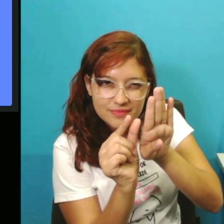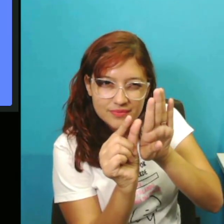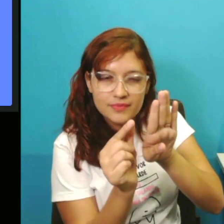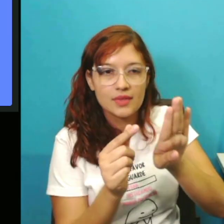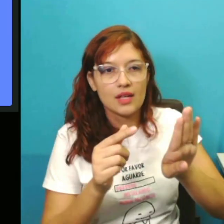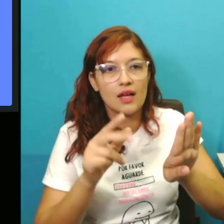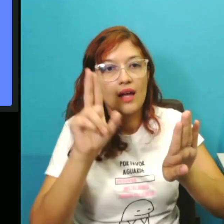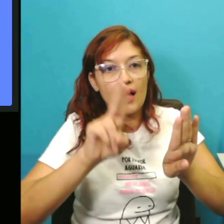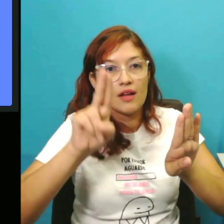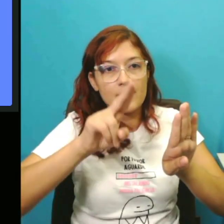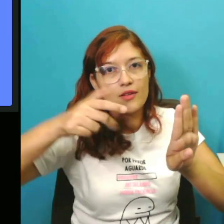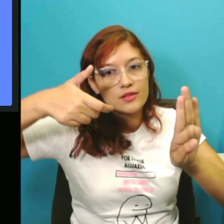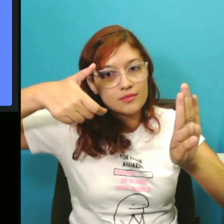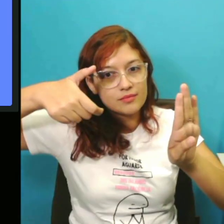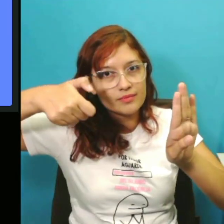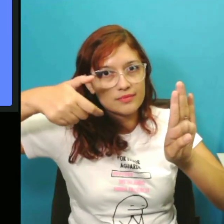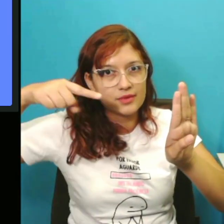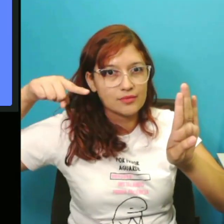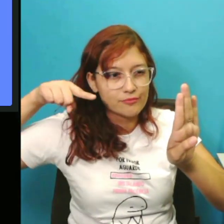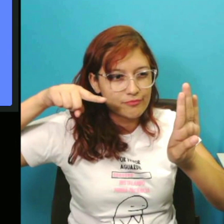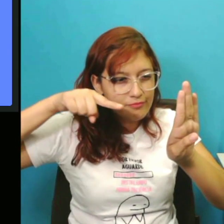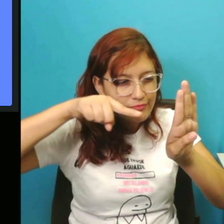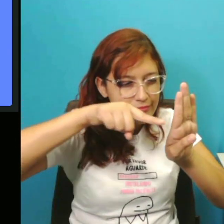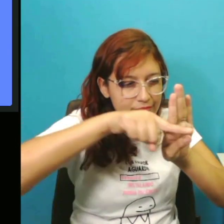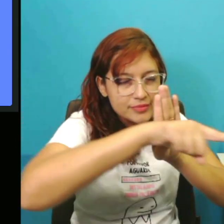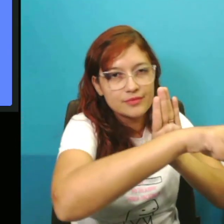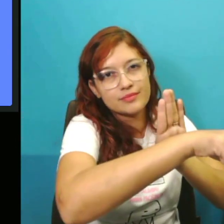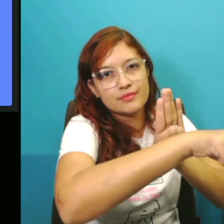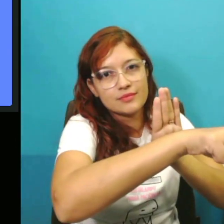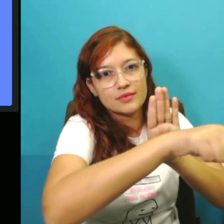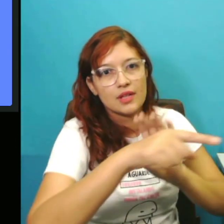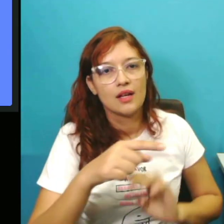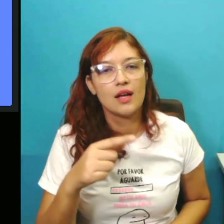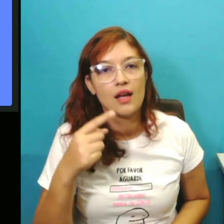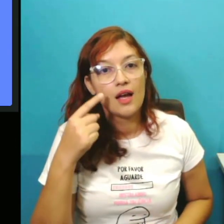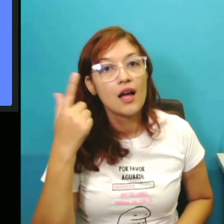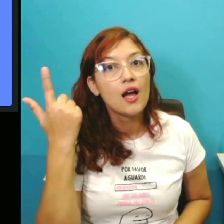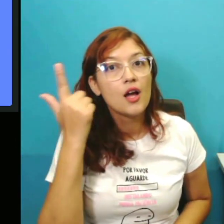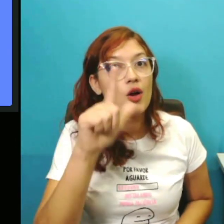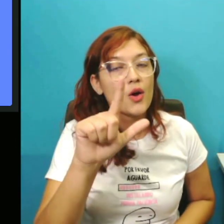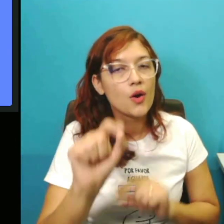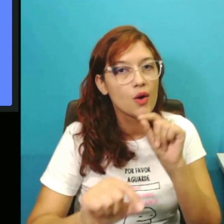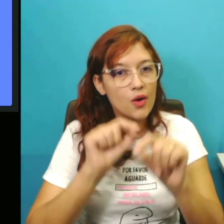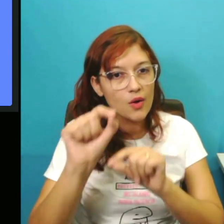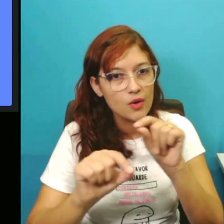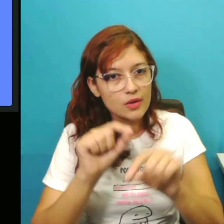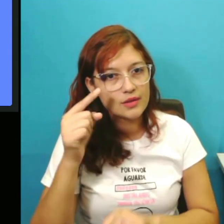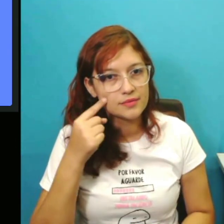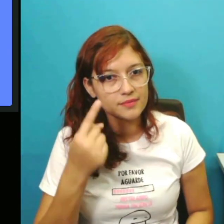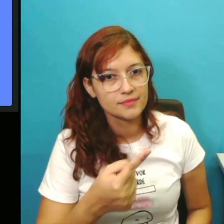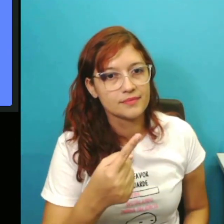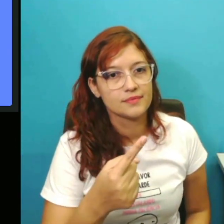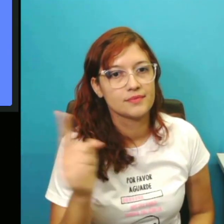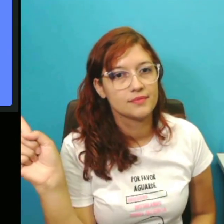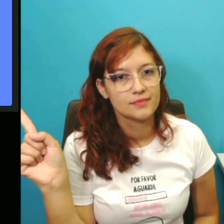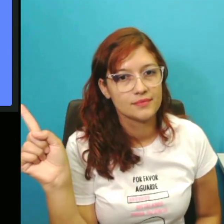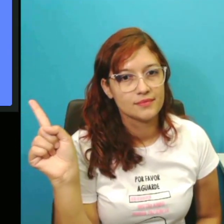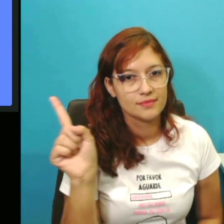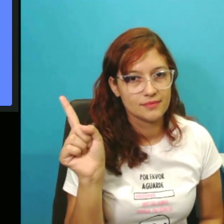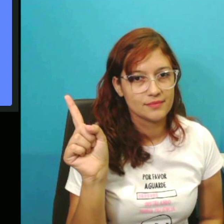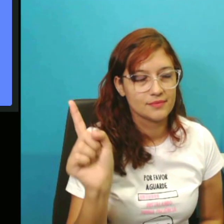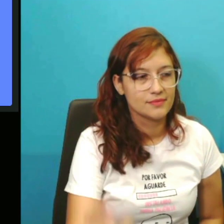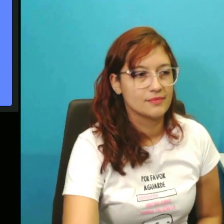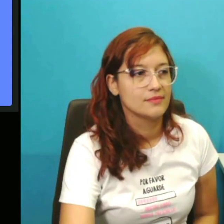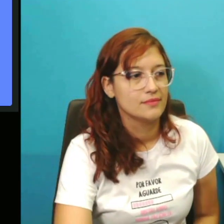uma fenda mínima, e incidir o laser entre essas lâminas. E esse vai ser o